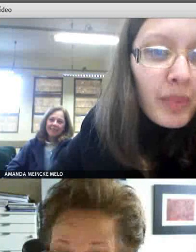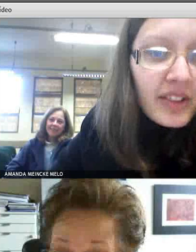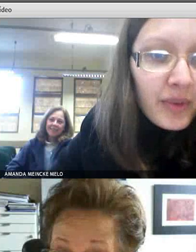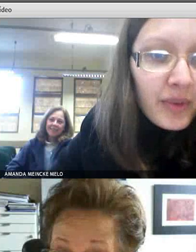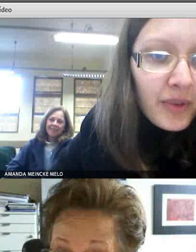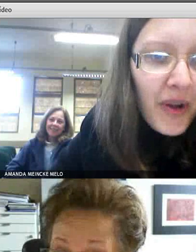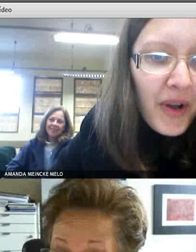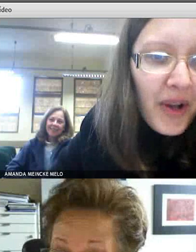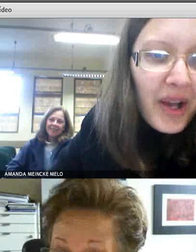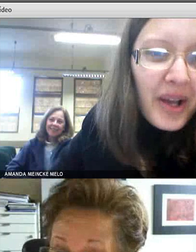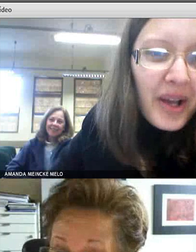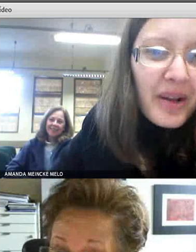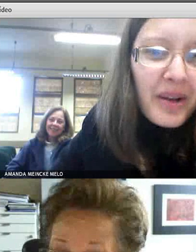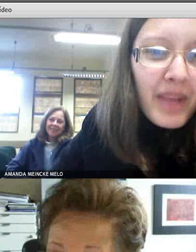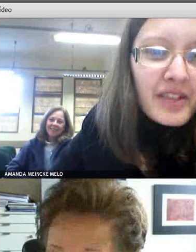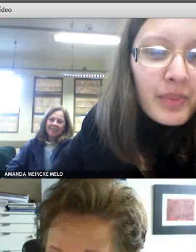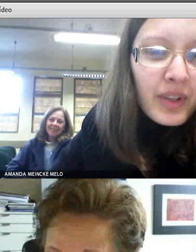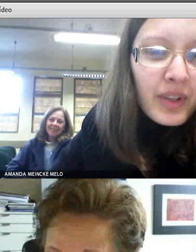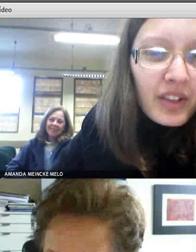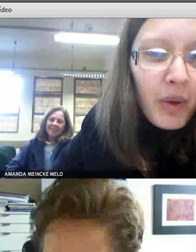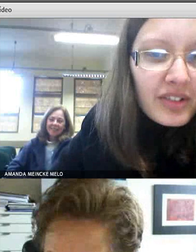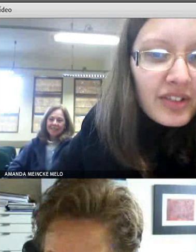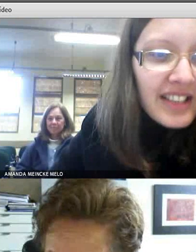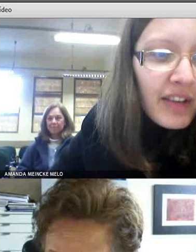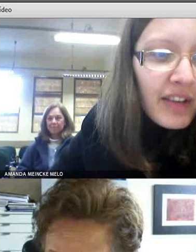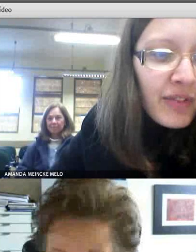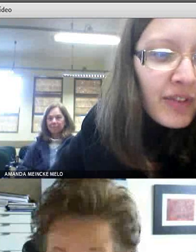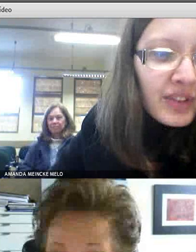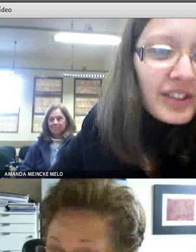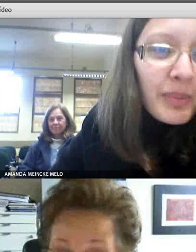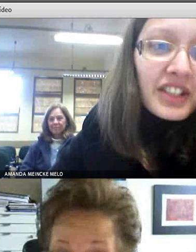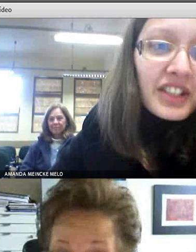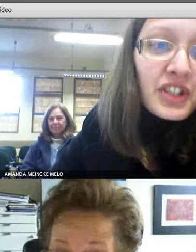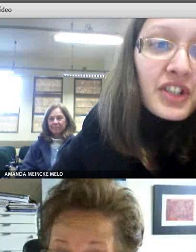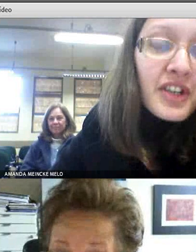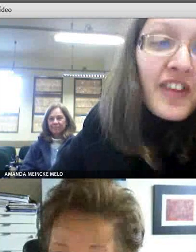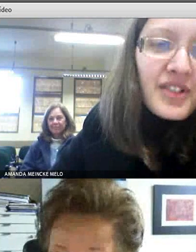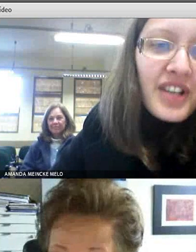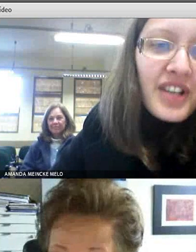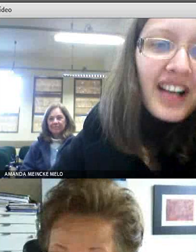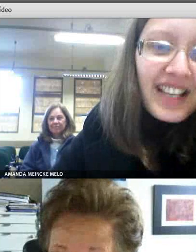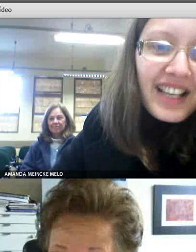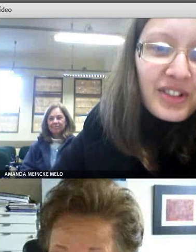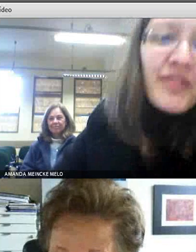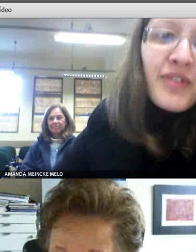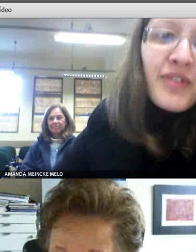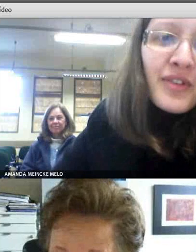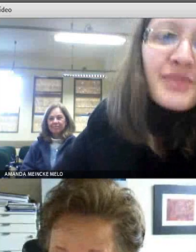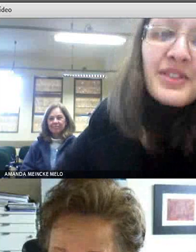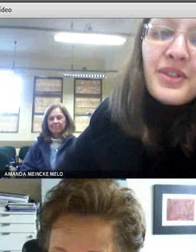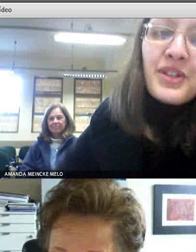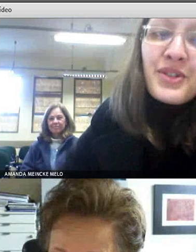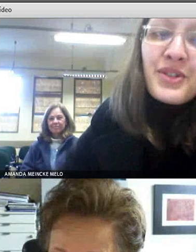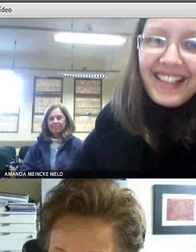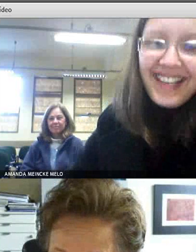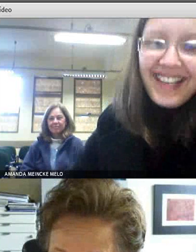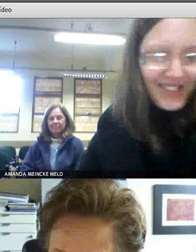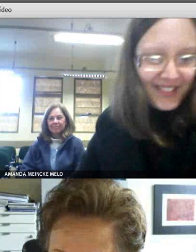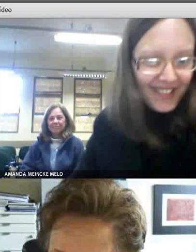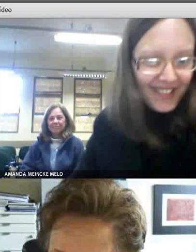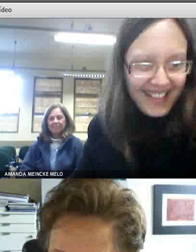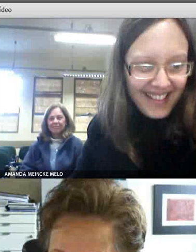comigo. E assim, agora nós compramos. Mesmo que no momento do desafio mas tenha sido bastante difícil de realizar os desafios, mas hoje os agradeço.